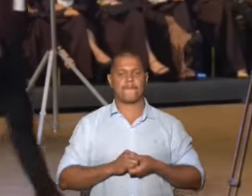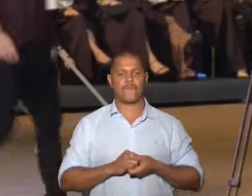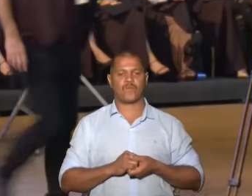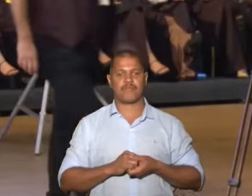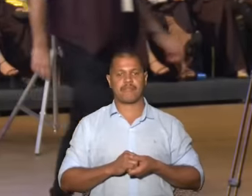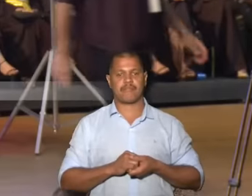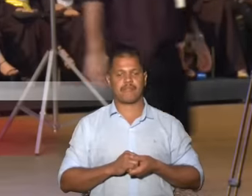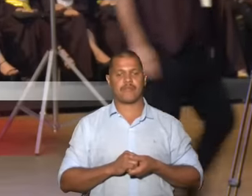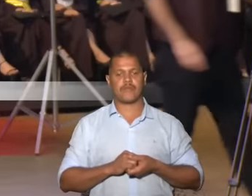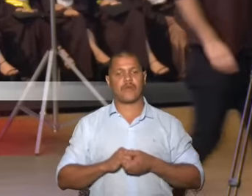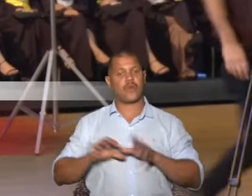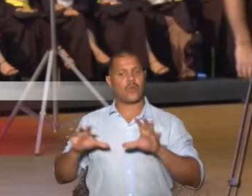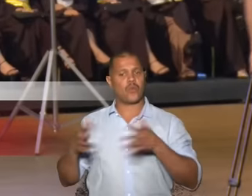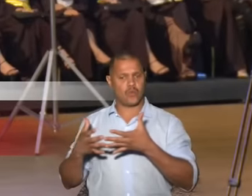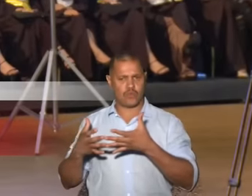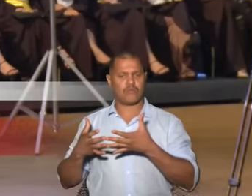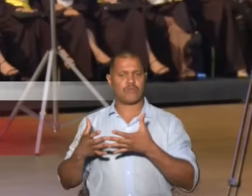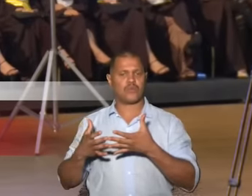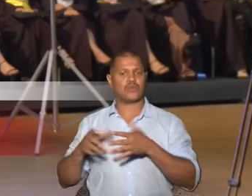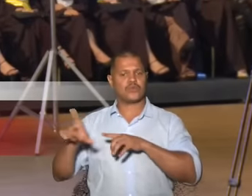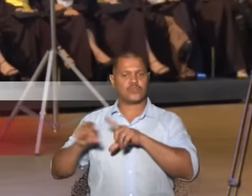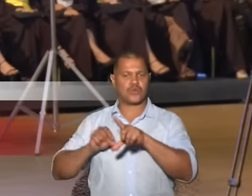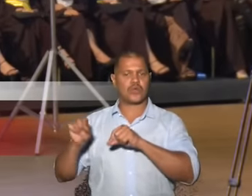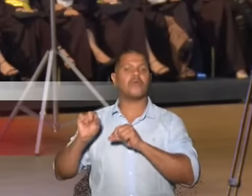homenageados dos formandos: